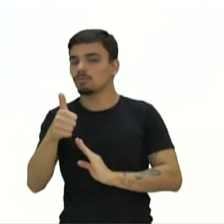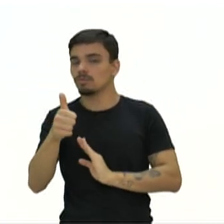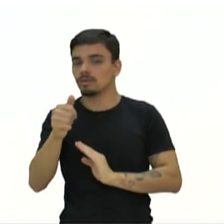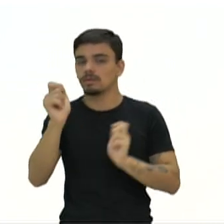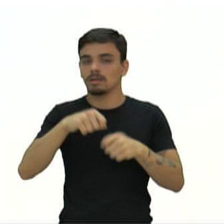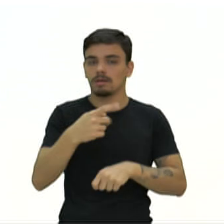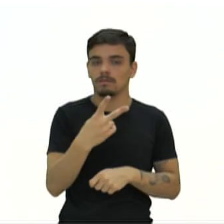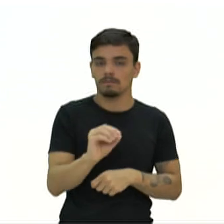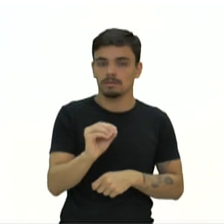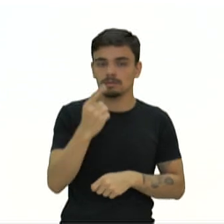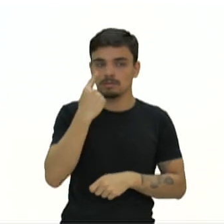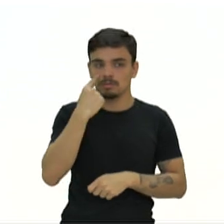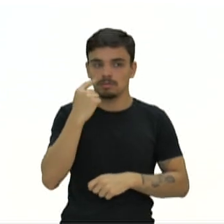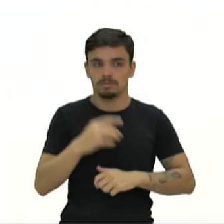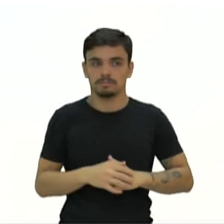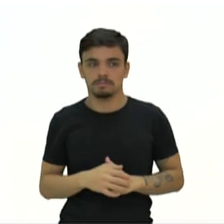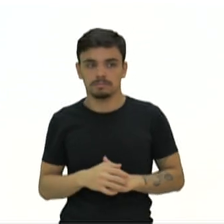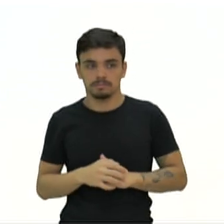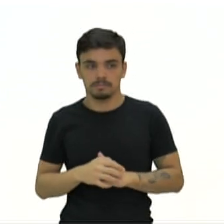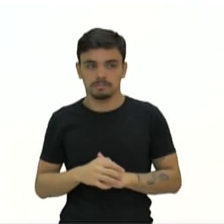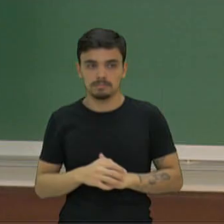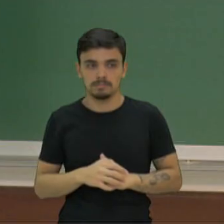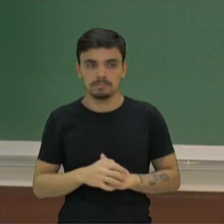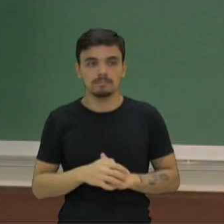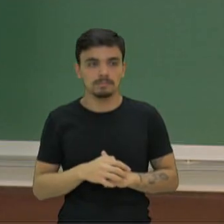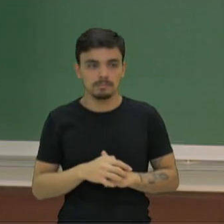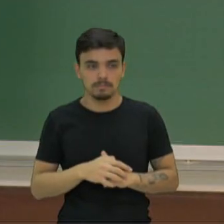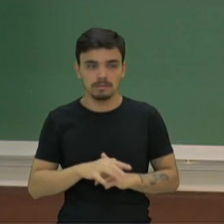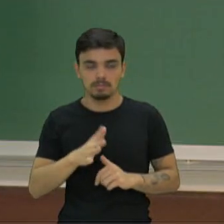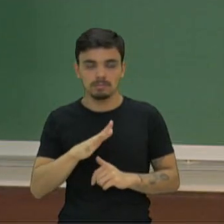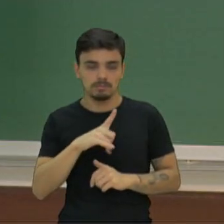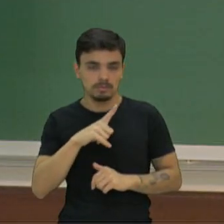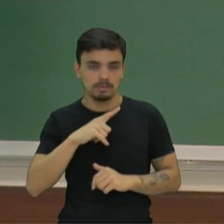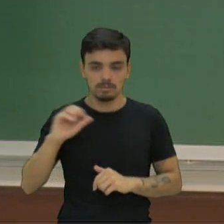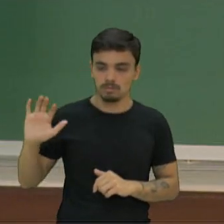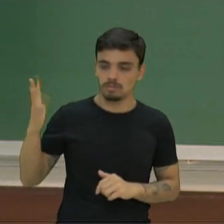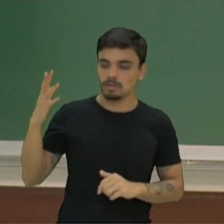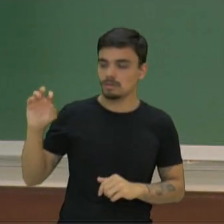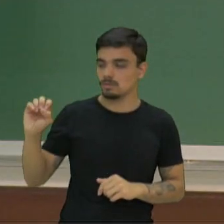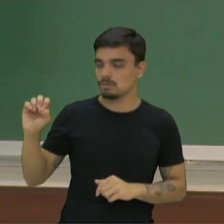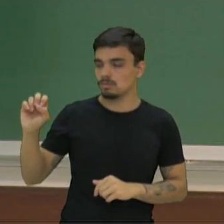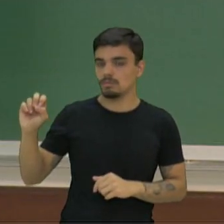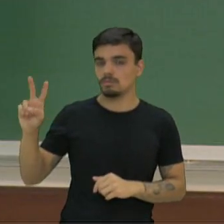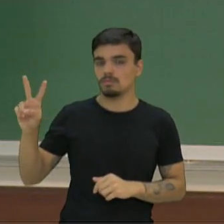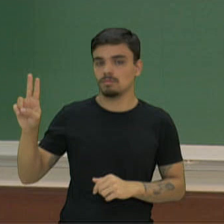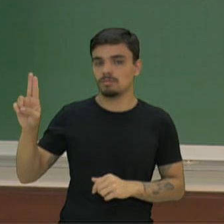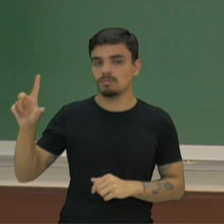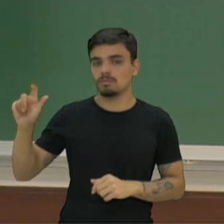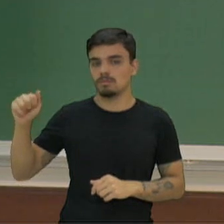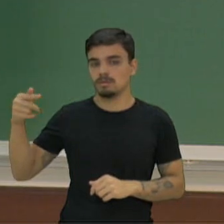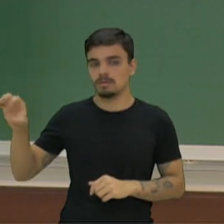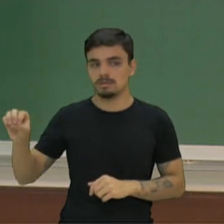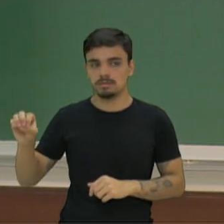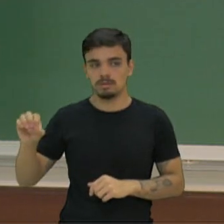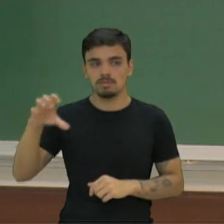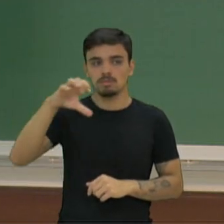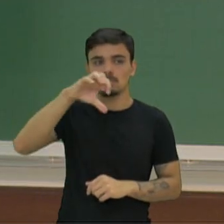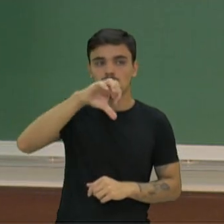estará ovulando entre o 9º e o 20º dia, seguindo mais ou menos